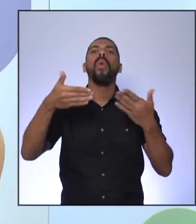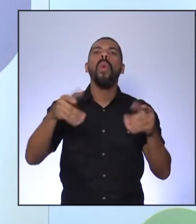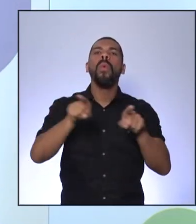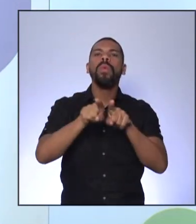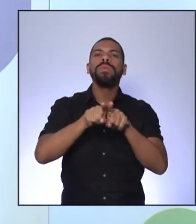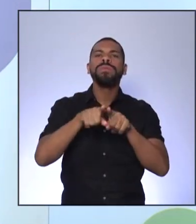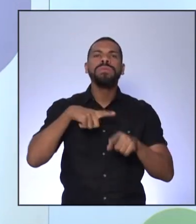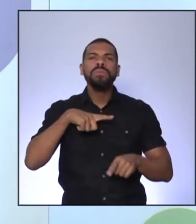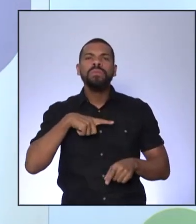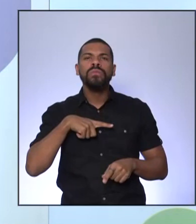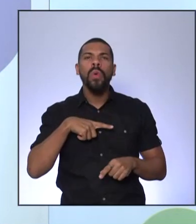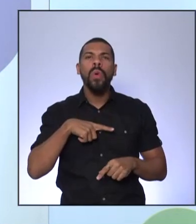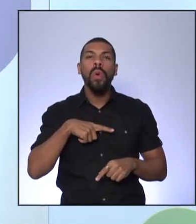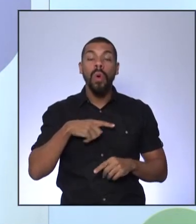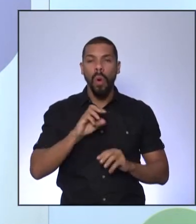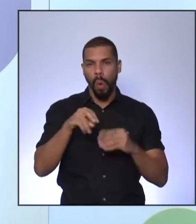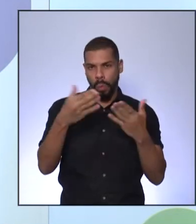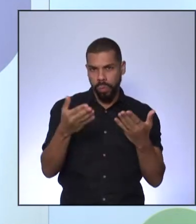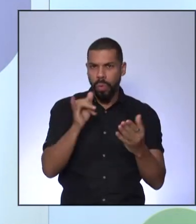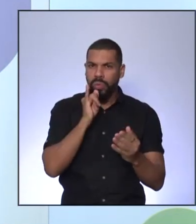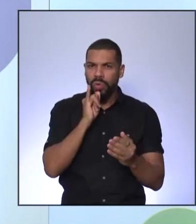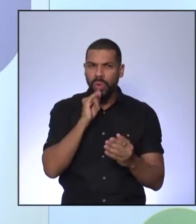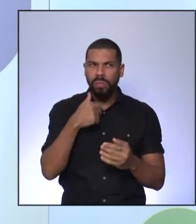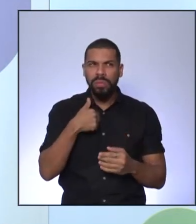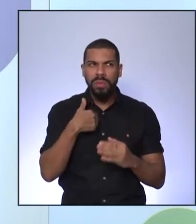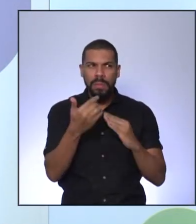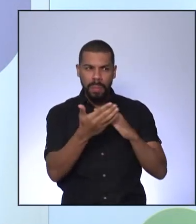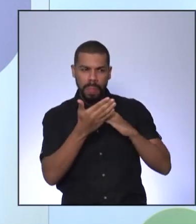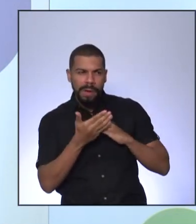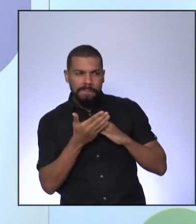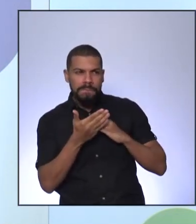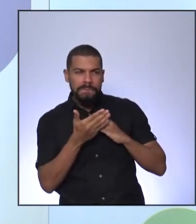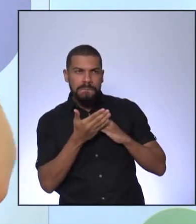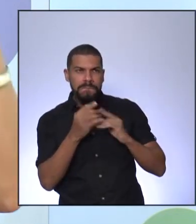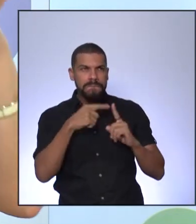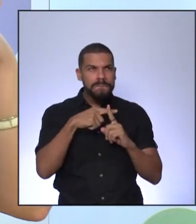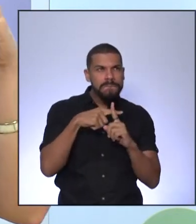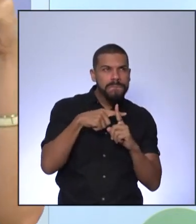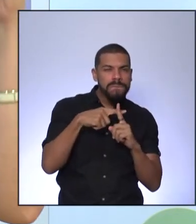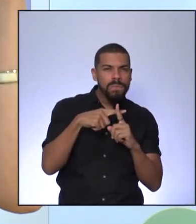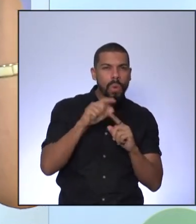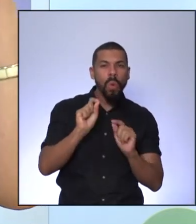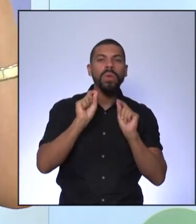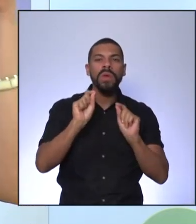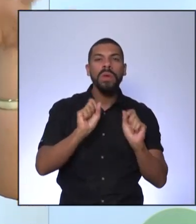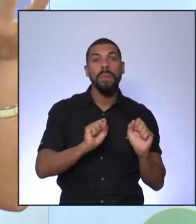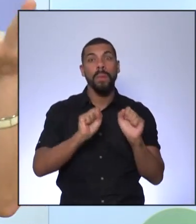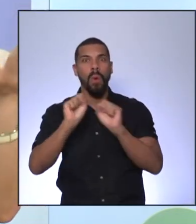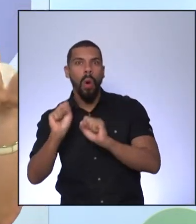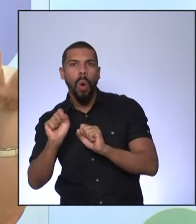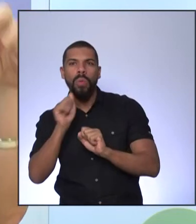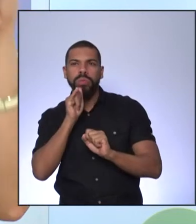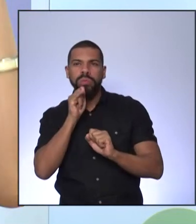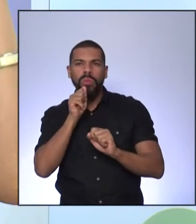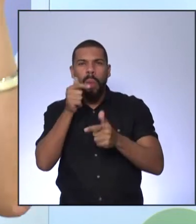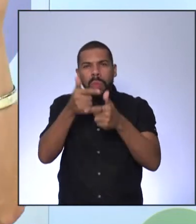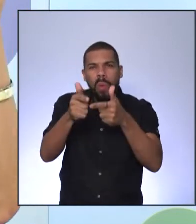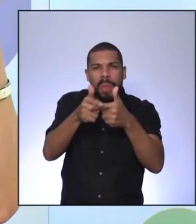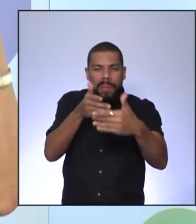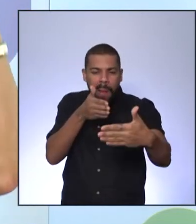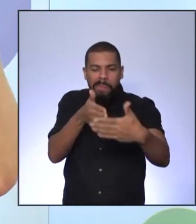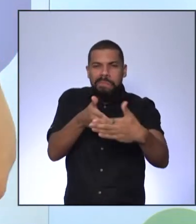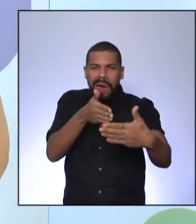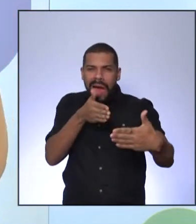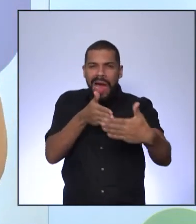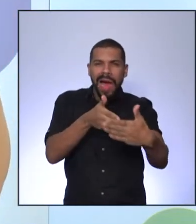e as potencialidades. Ou seja, o que me ajuda? Potencialidade. O que pode ser obstáculo ou